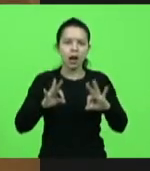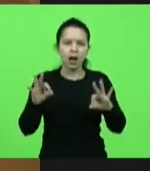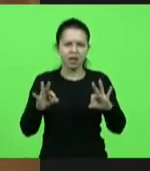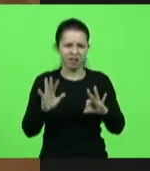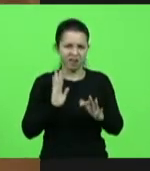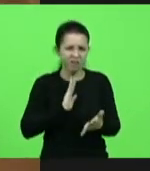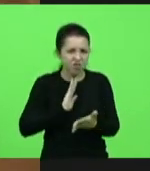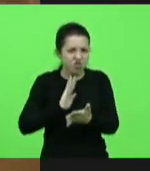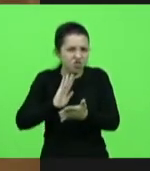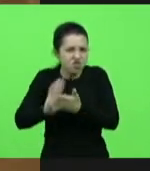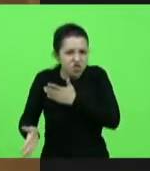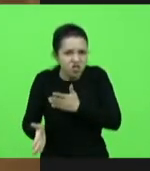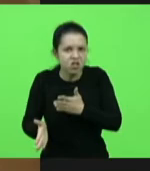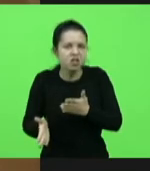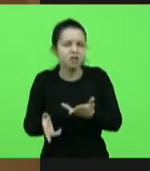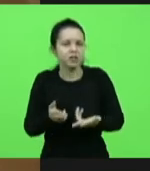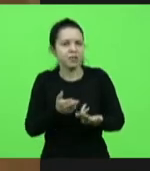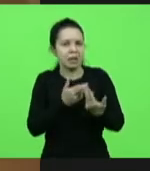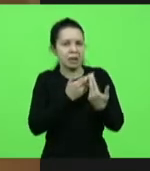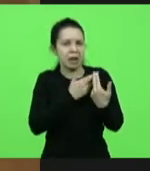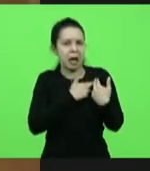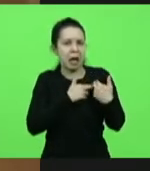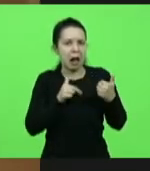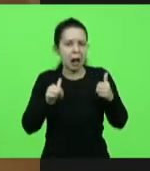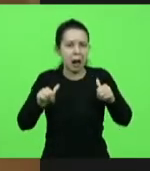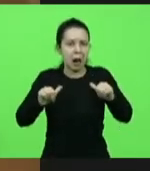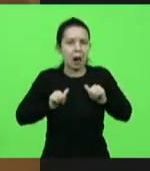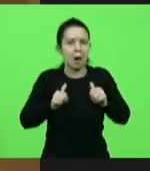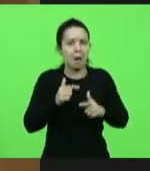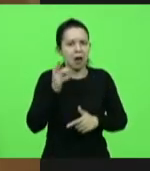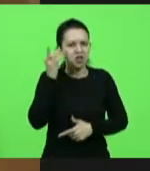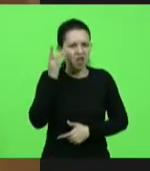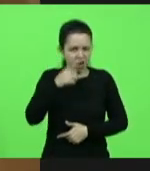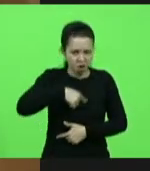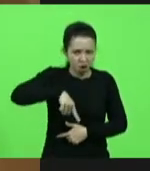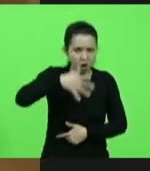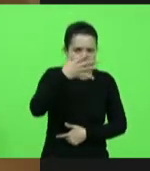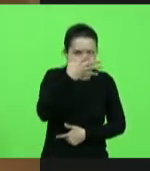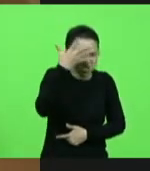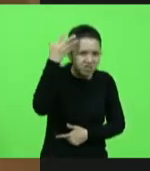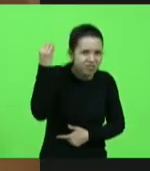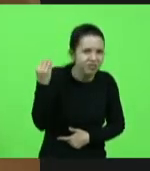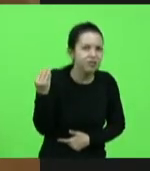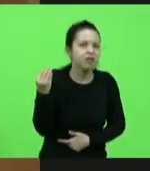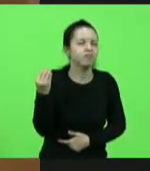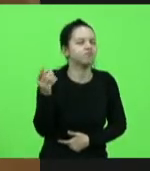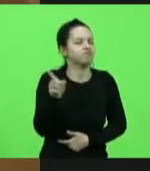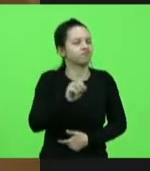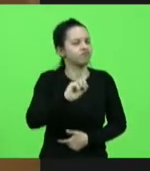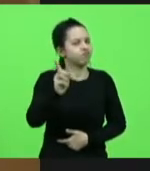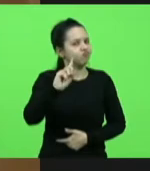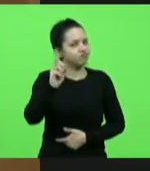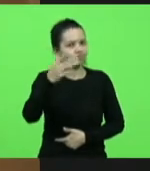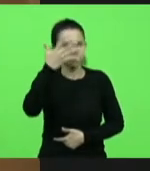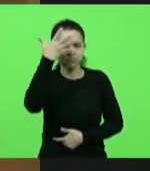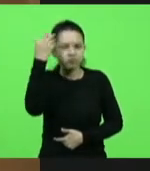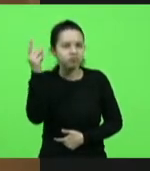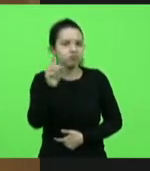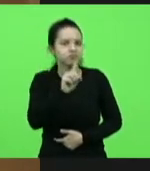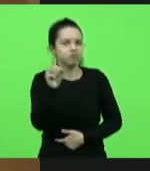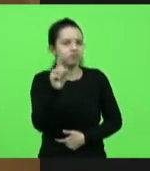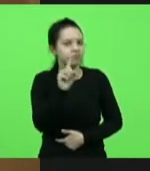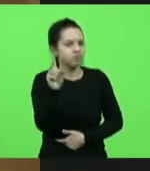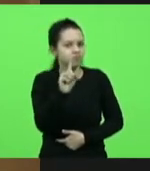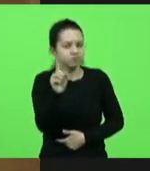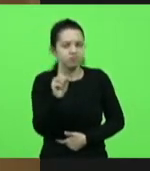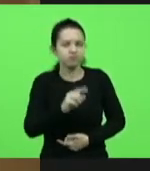fugir da responsabilidade, achando que nós vamos esquecer disso aí, nós não vamos esquecer, não. Nós vamos